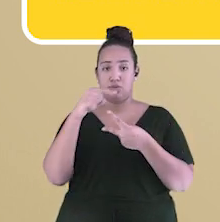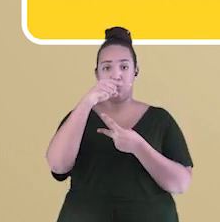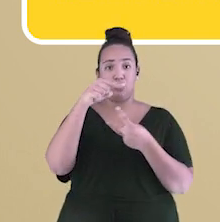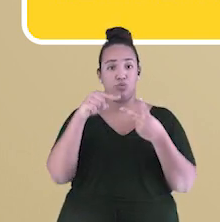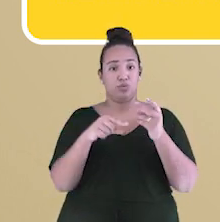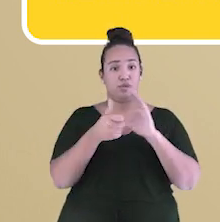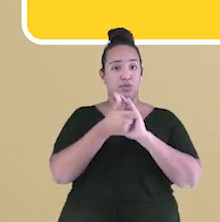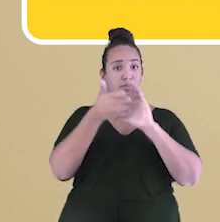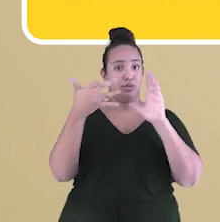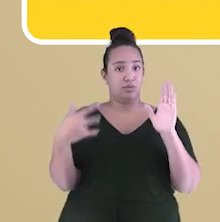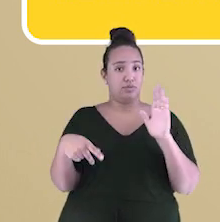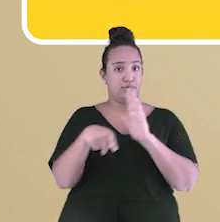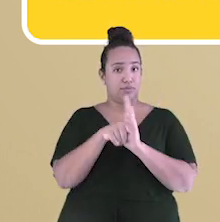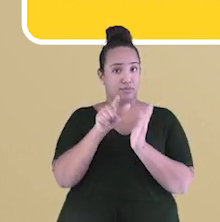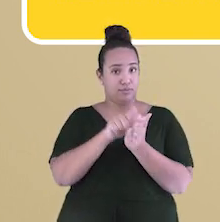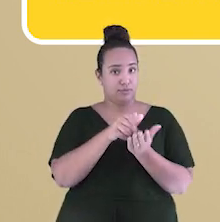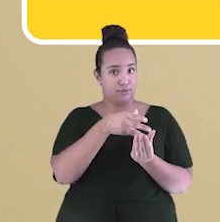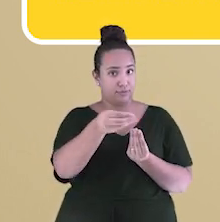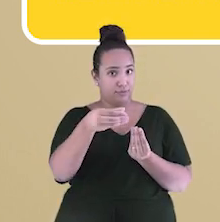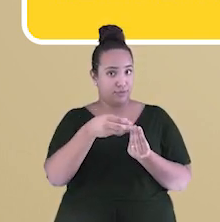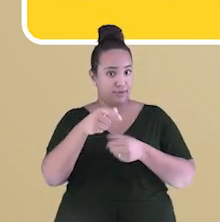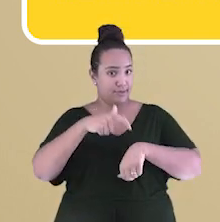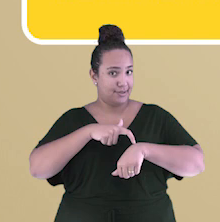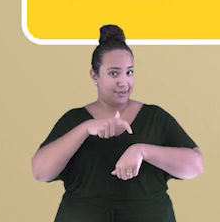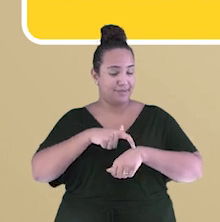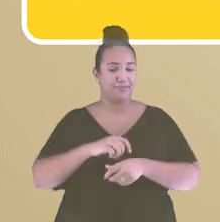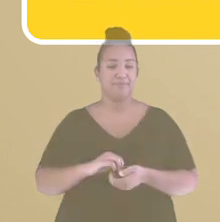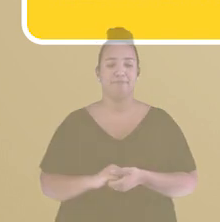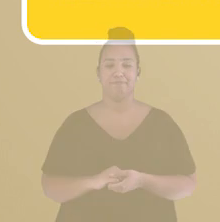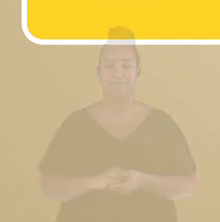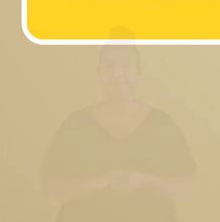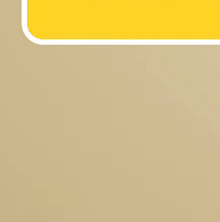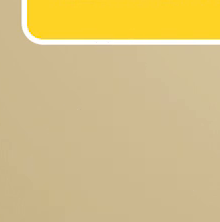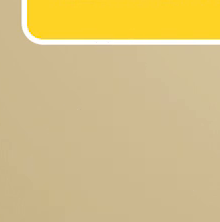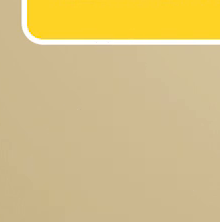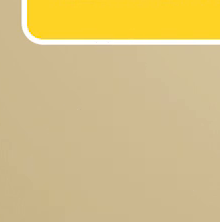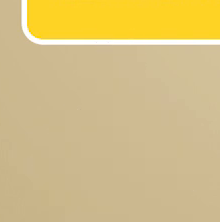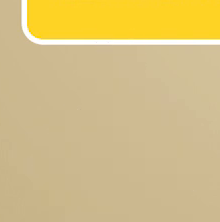2 características deste folheto. Tempo para vocês.